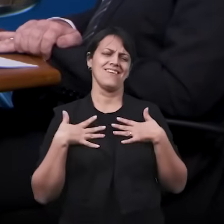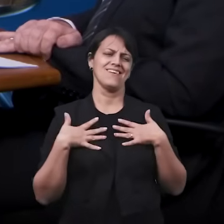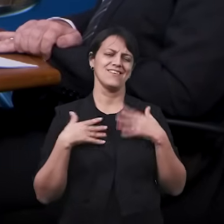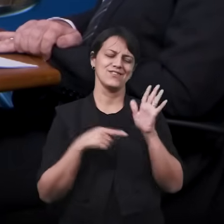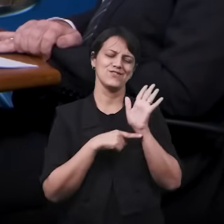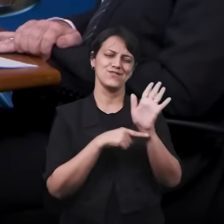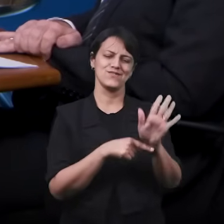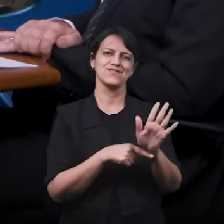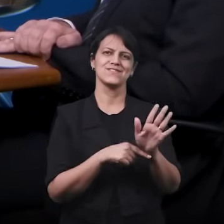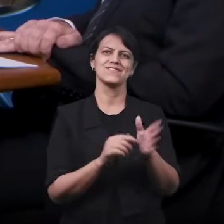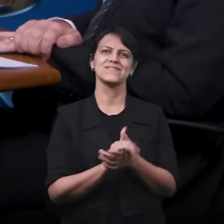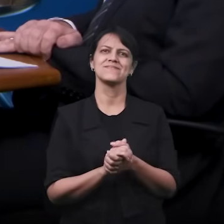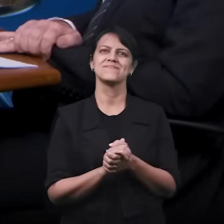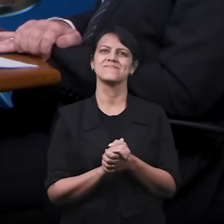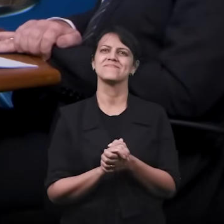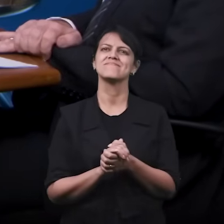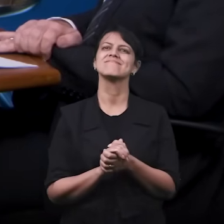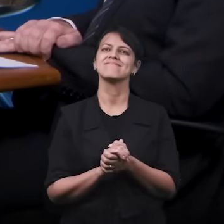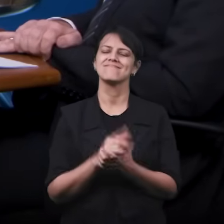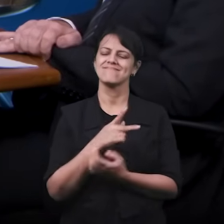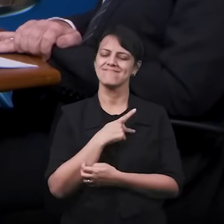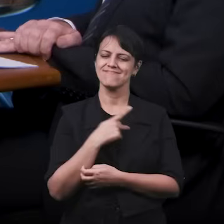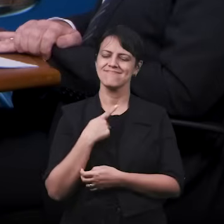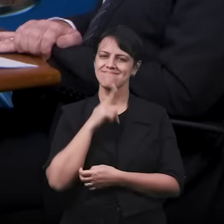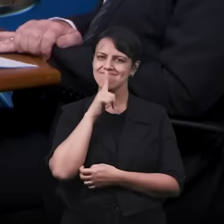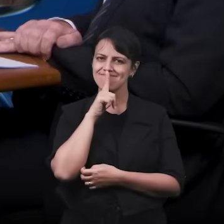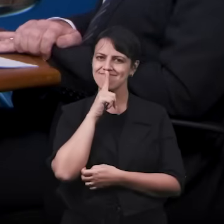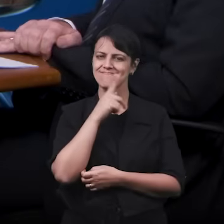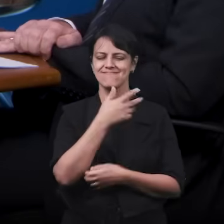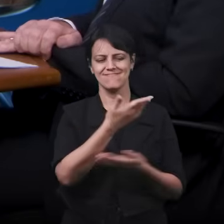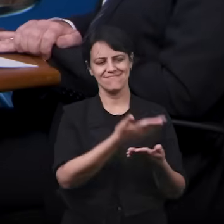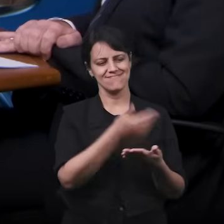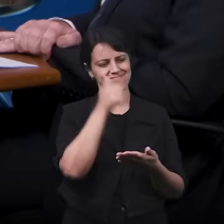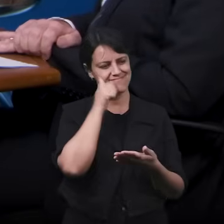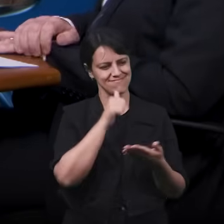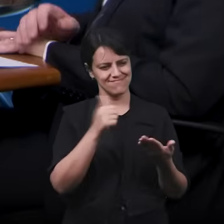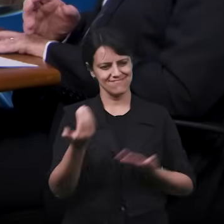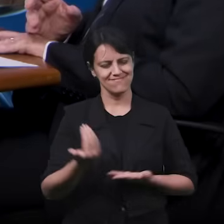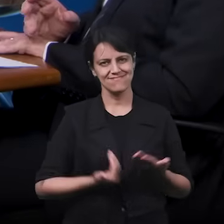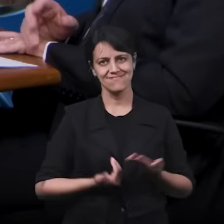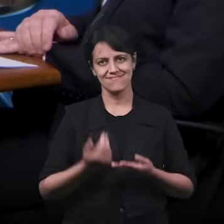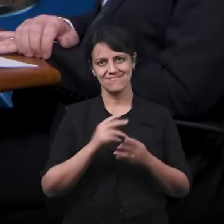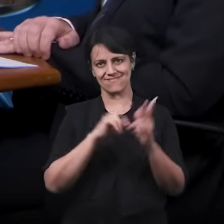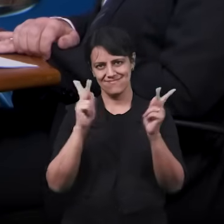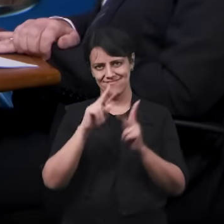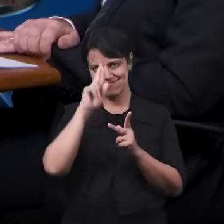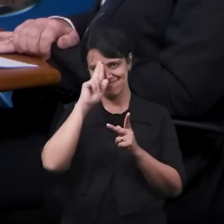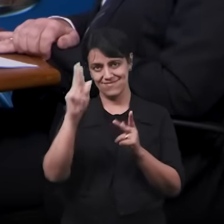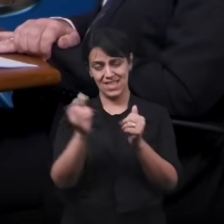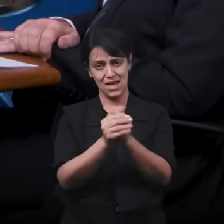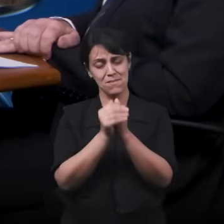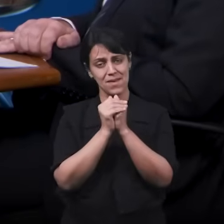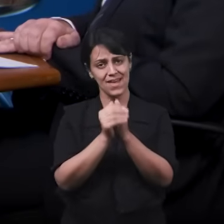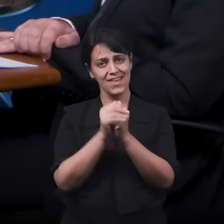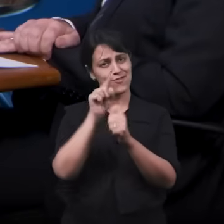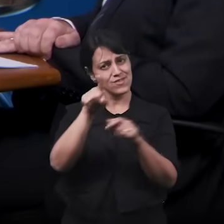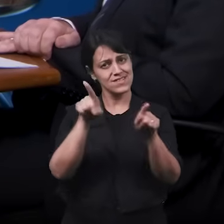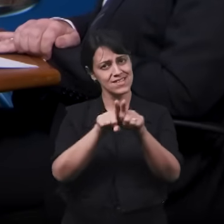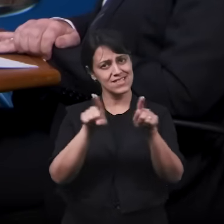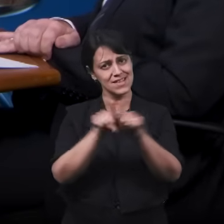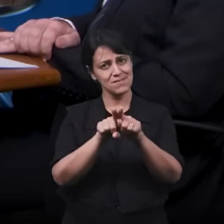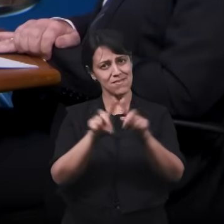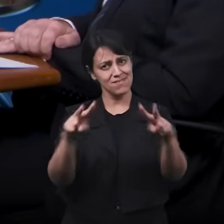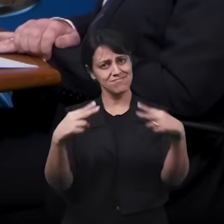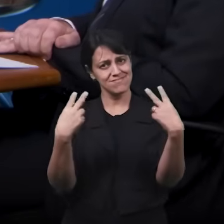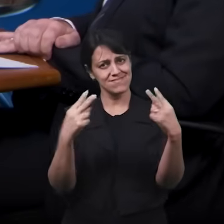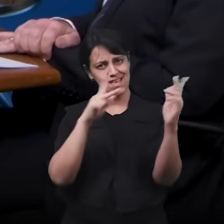uma honra estar como teu ajudante de ordem. Amém. Paz do Senhor, a paz querido. do Senhor, pastor Gilson, a irmã Martinelli, a paz do Senhor, os irmãos. Amém. A